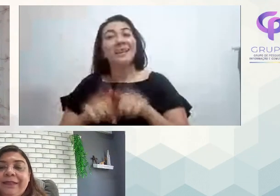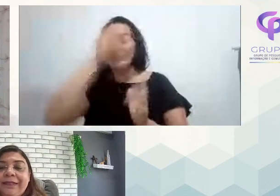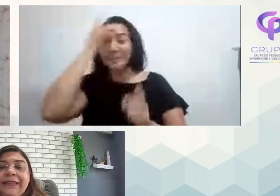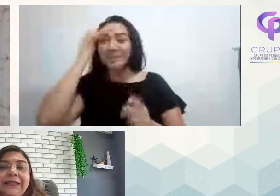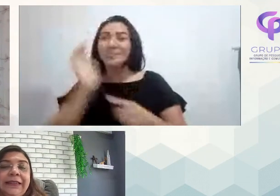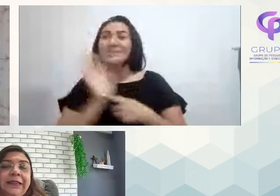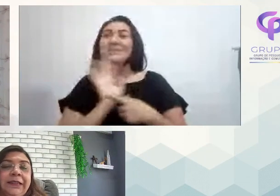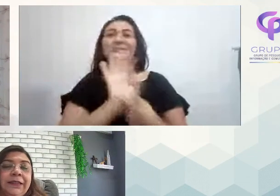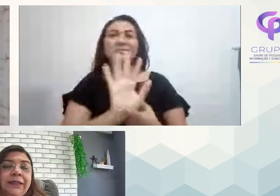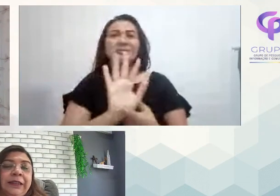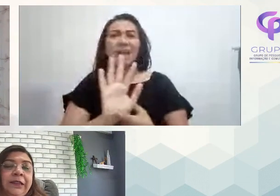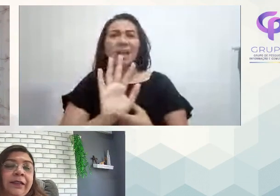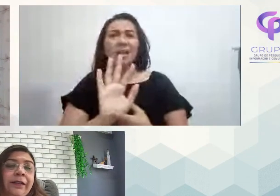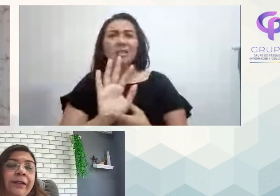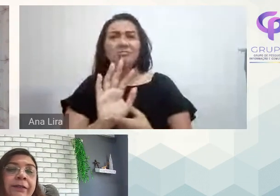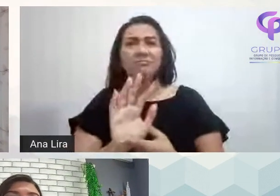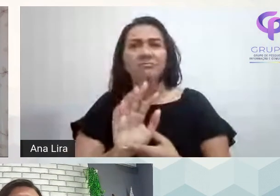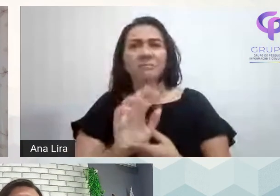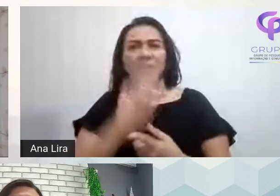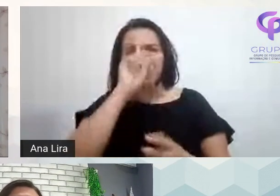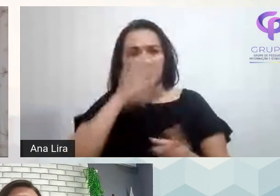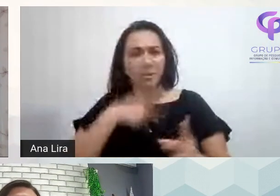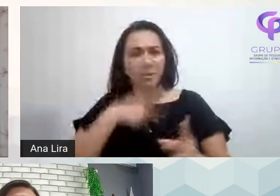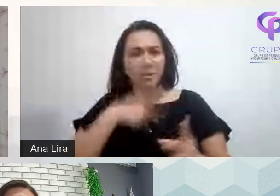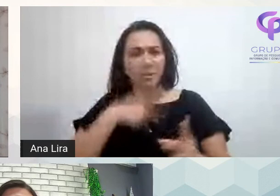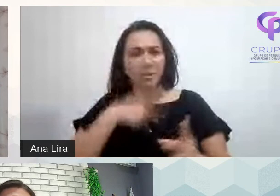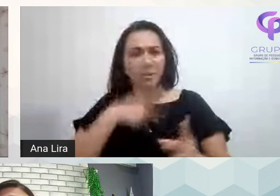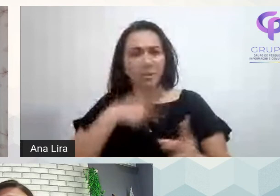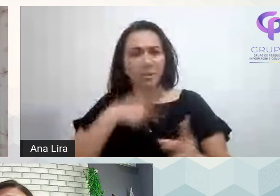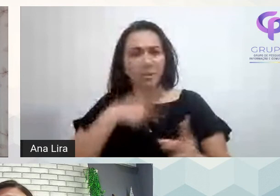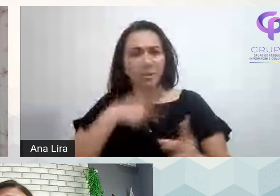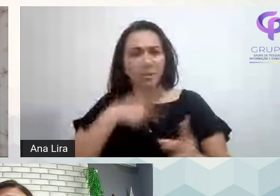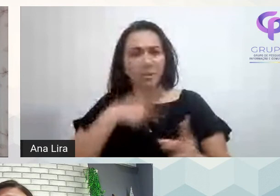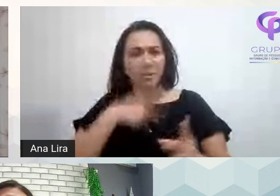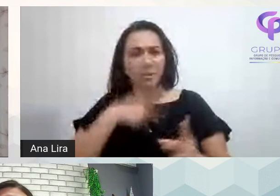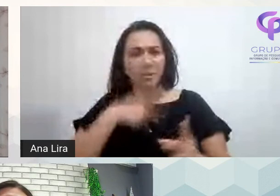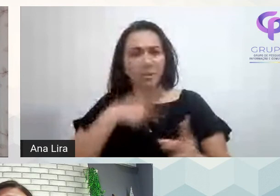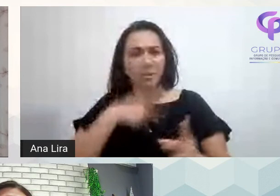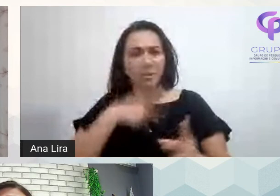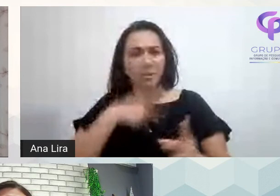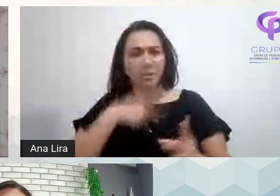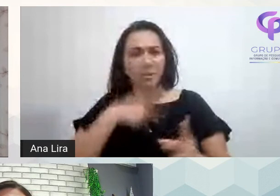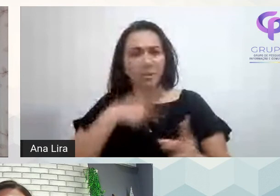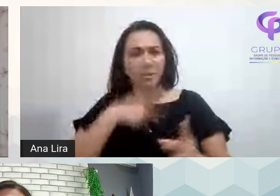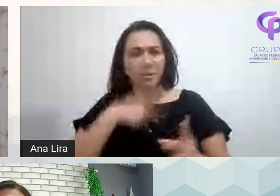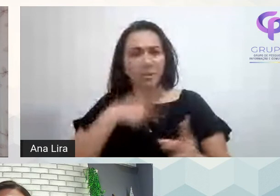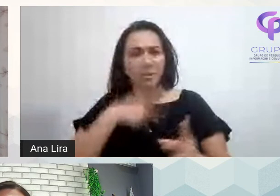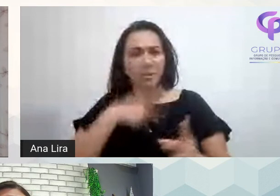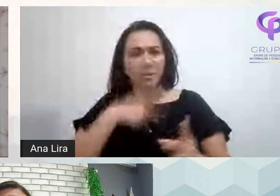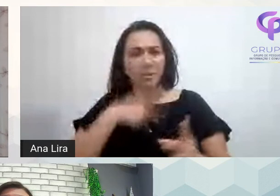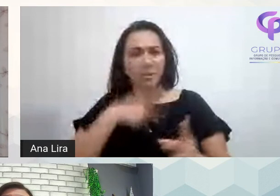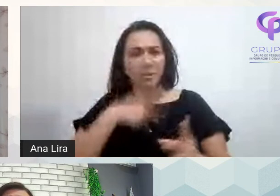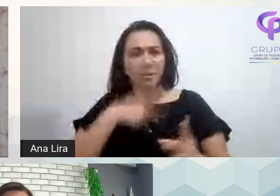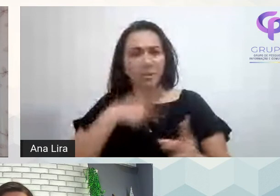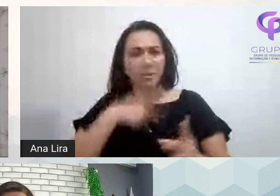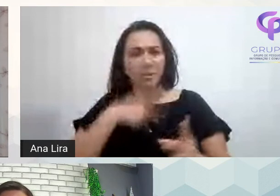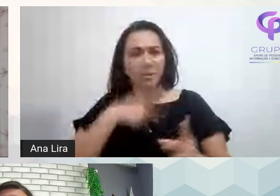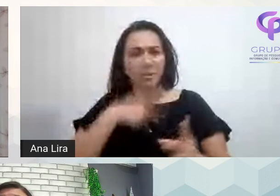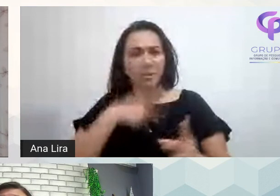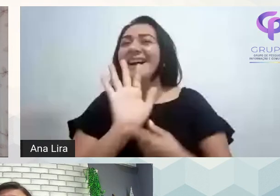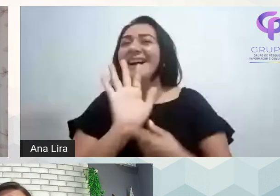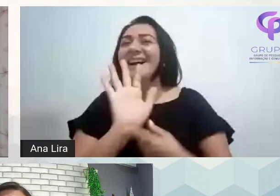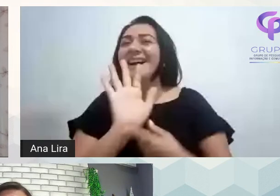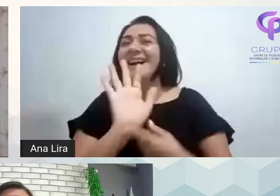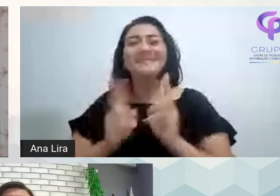apoio, e claro, ter vocês conosco, né, de grande alegria poder compartilhar e poder contribuir